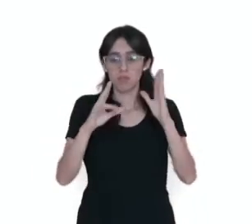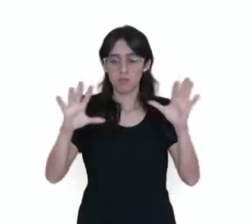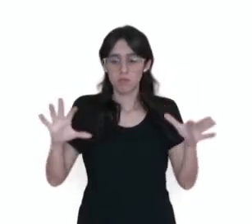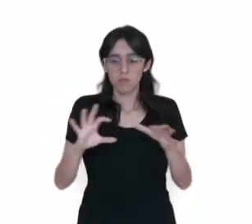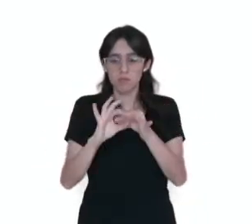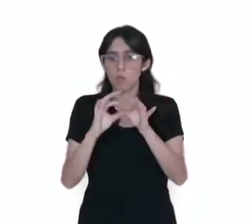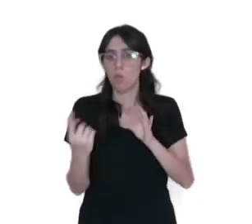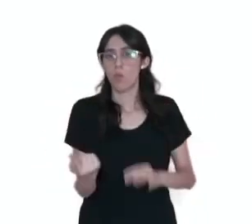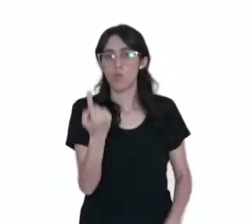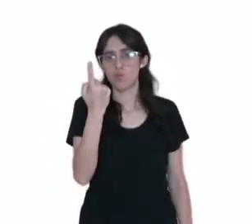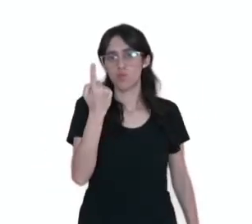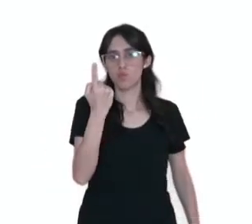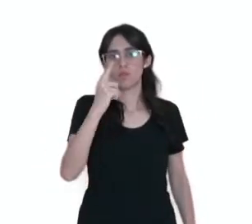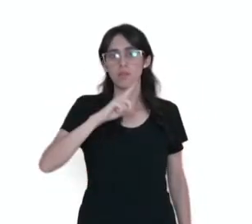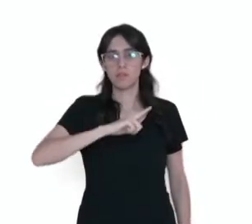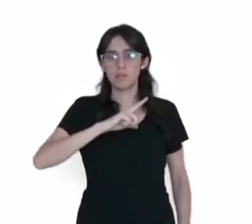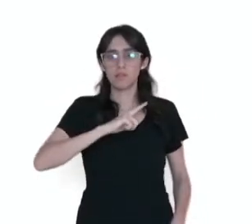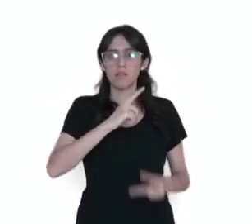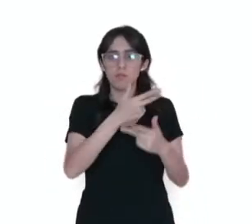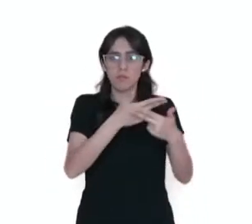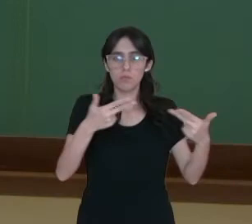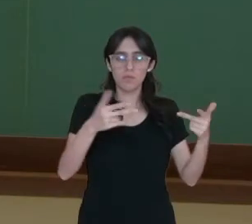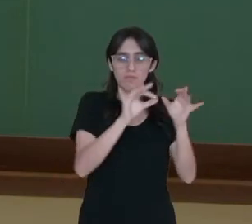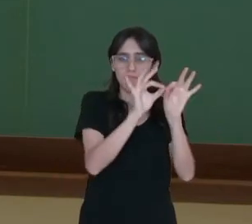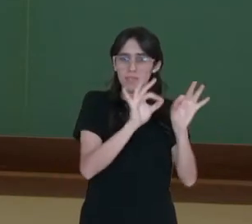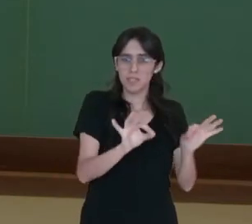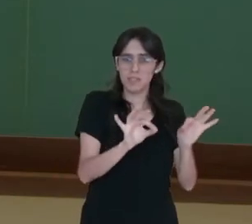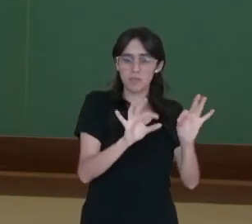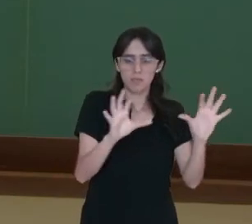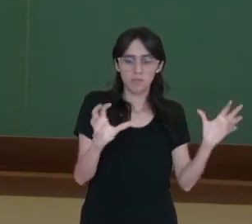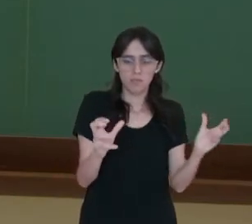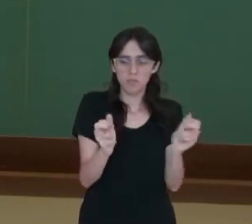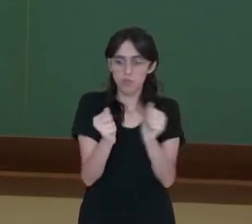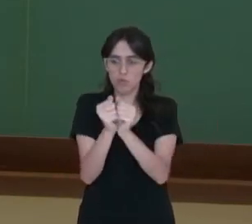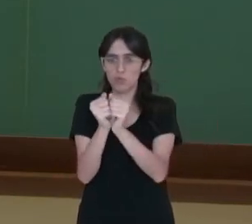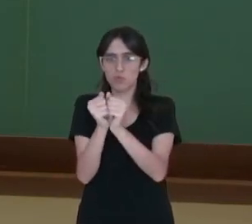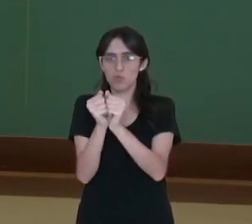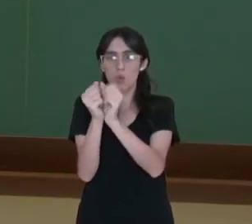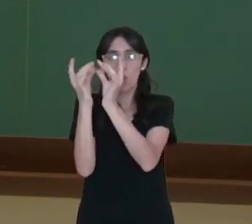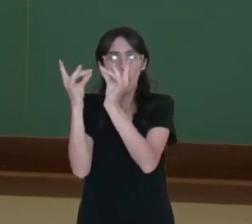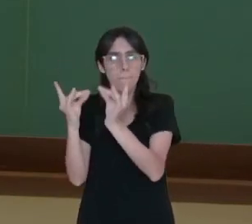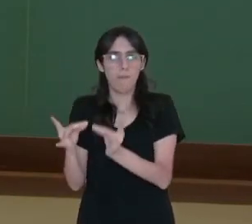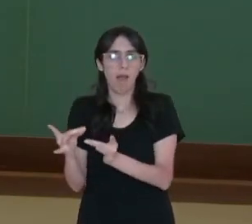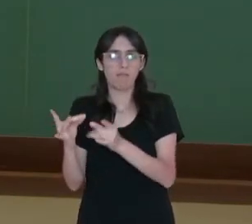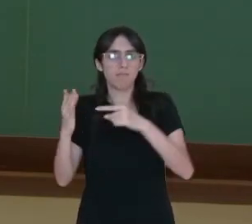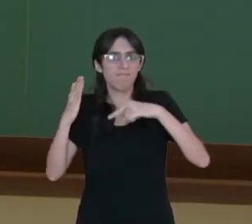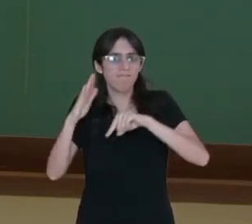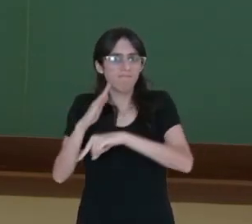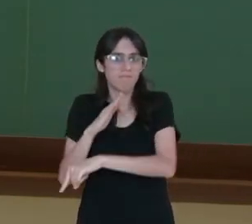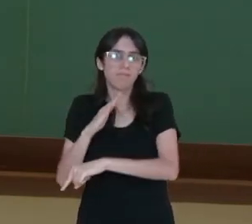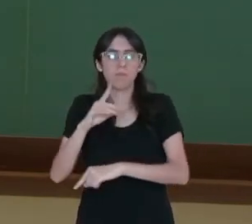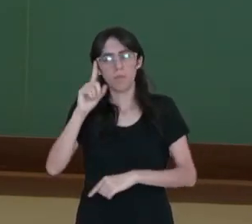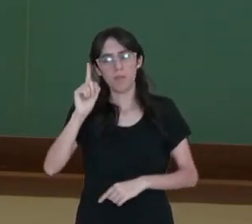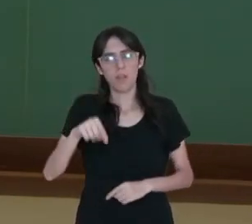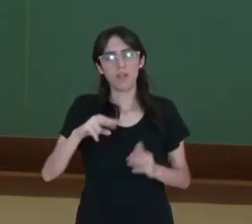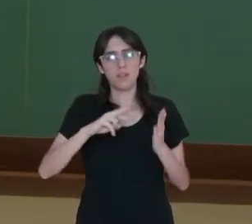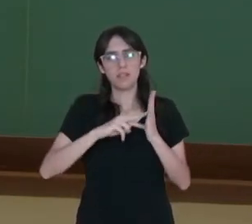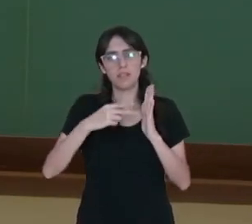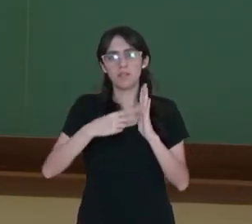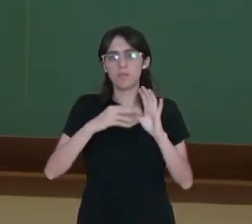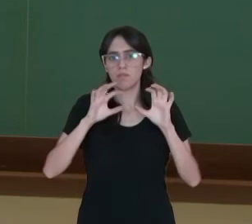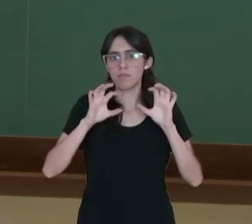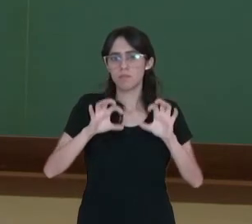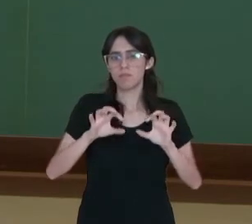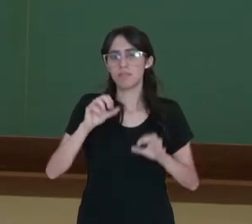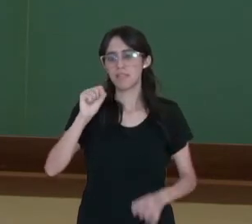ou seja, eu tenho coisas mais simples que se juntam para formar uma coisa mais complexa. Isso que significa uma reação química